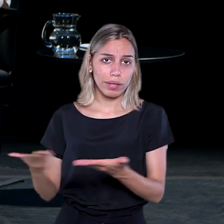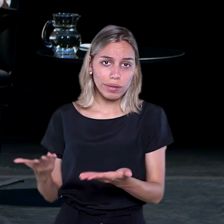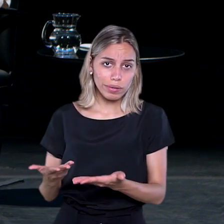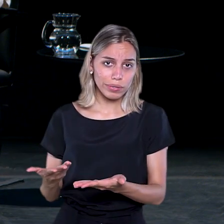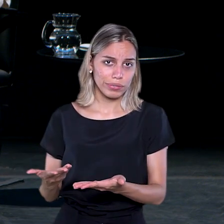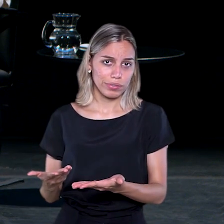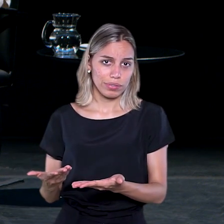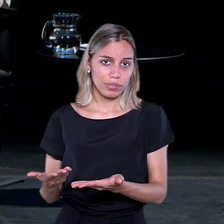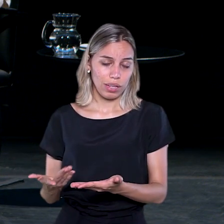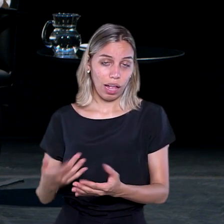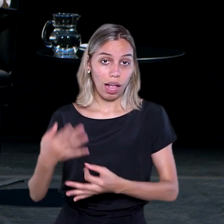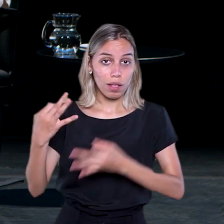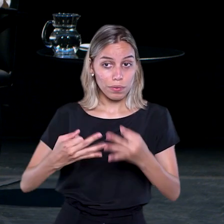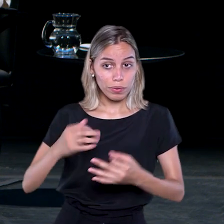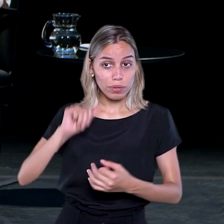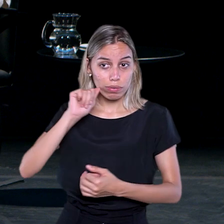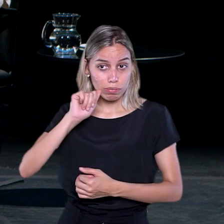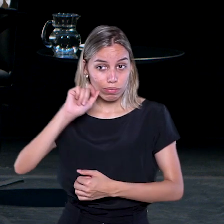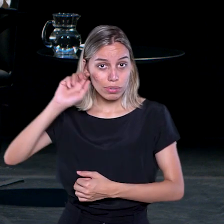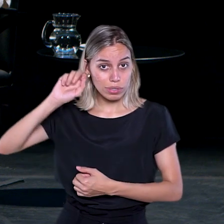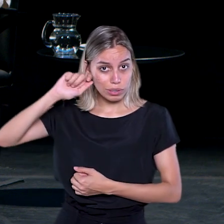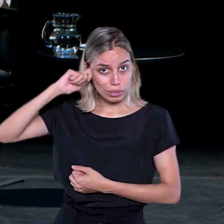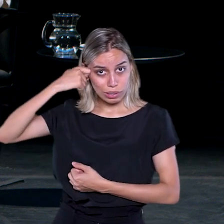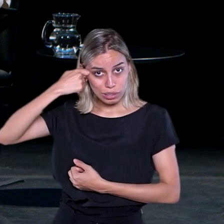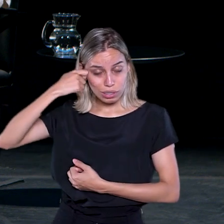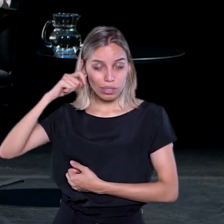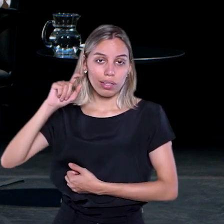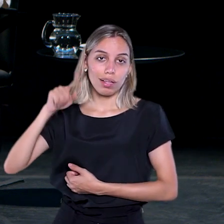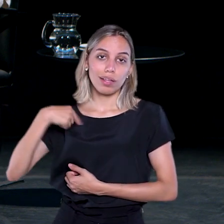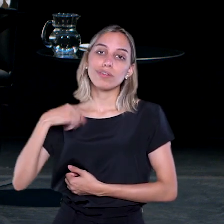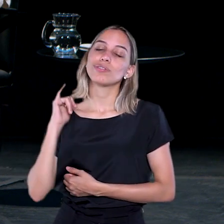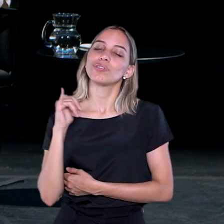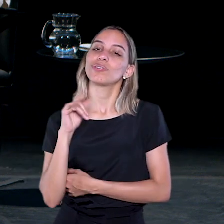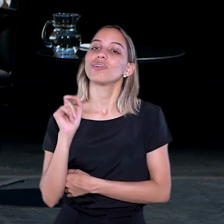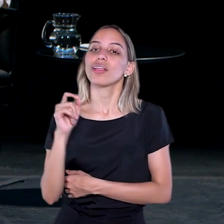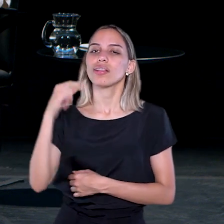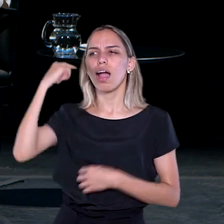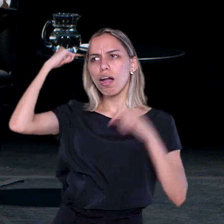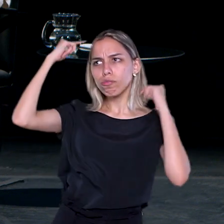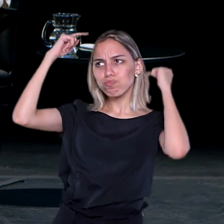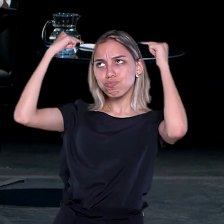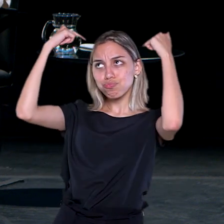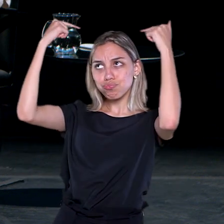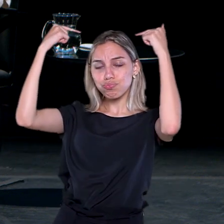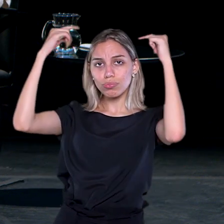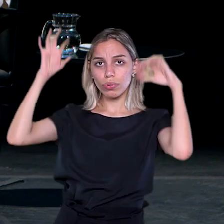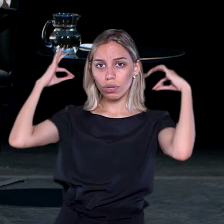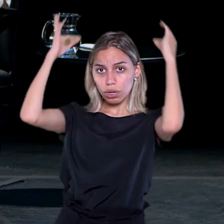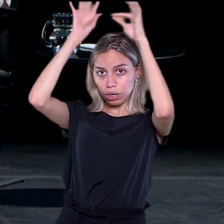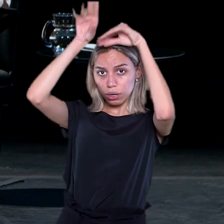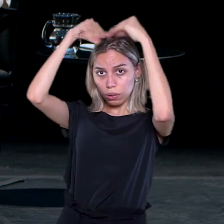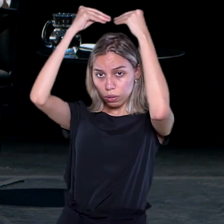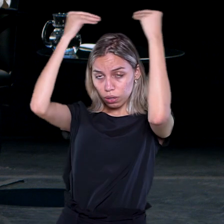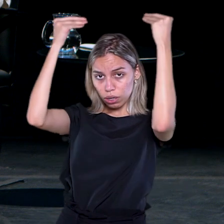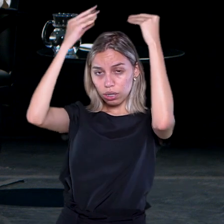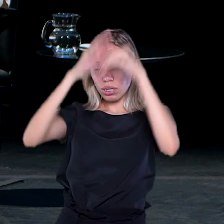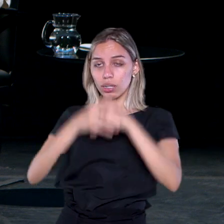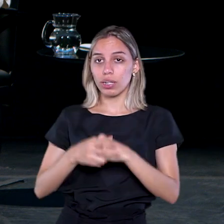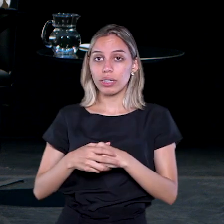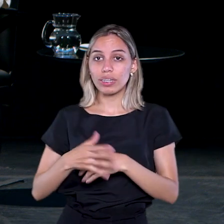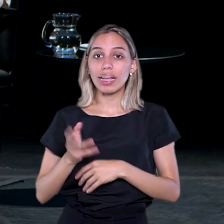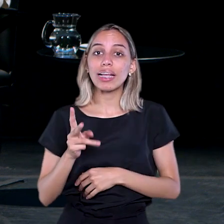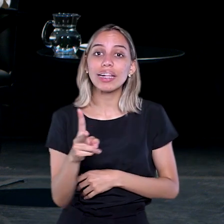nas refeições. Que não é convidada para almoçar. E, pior, não é convidada para